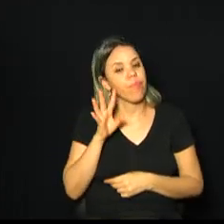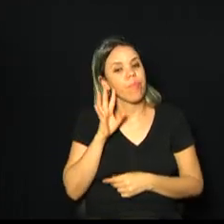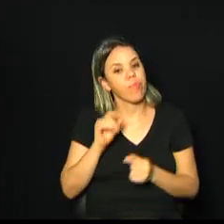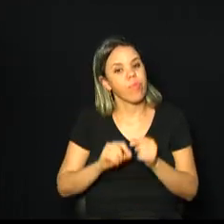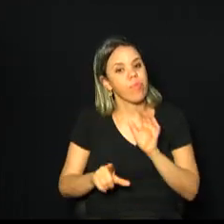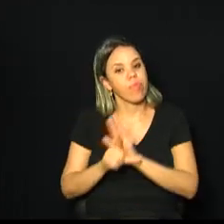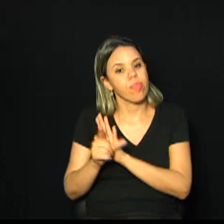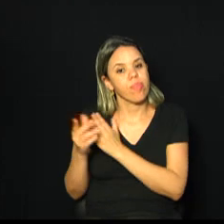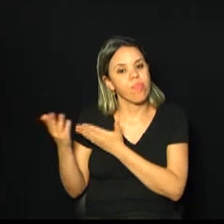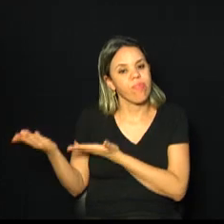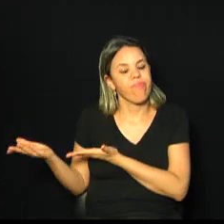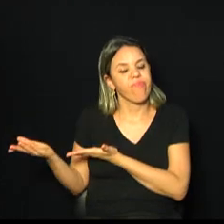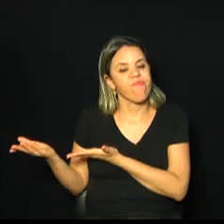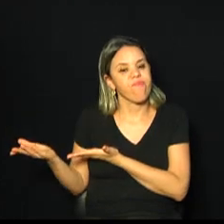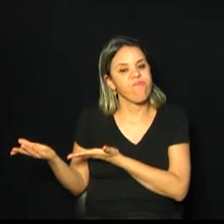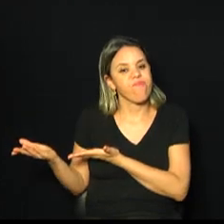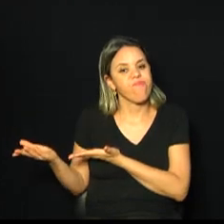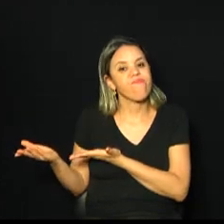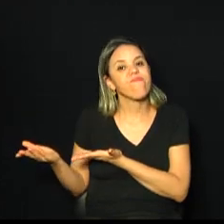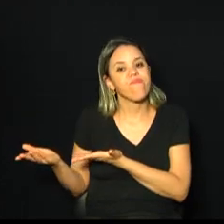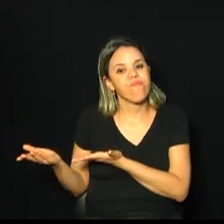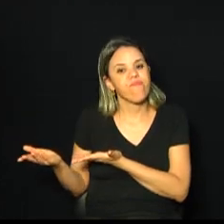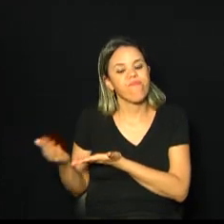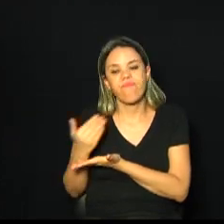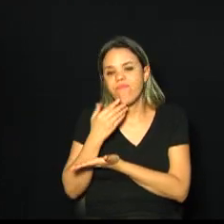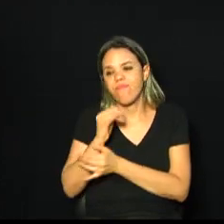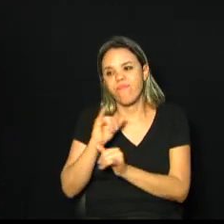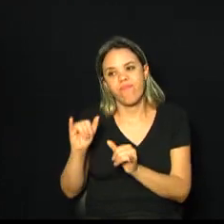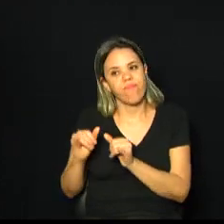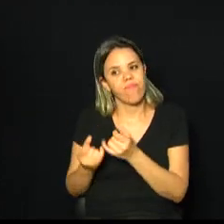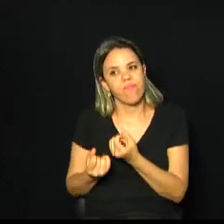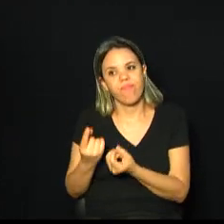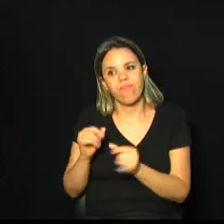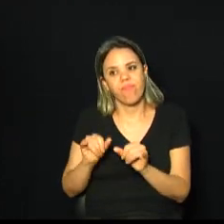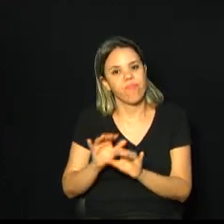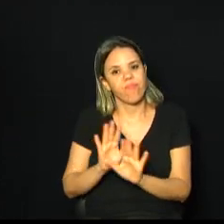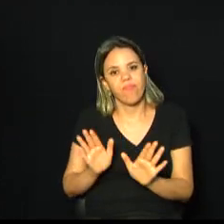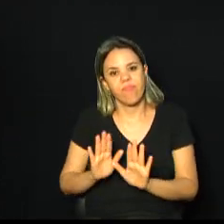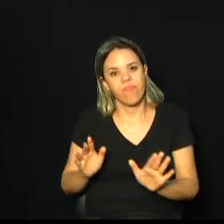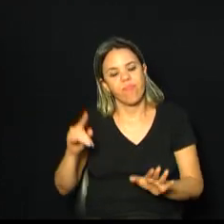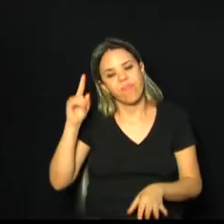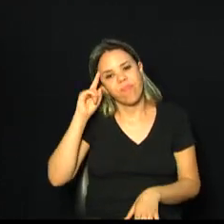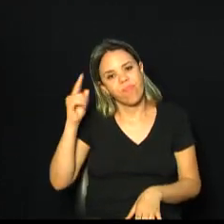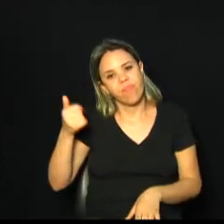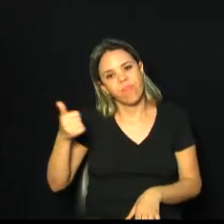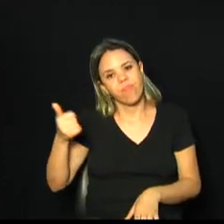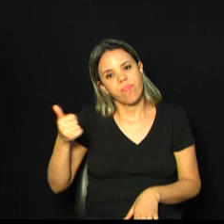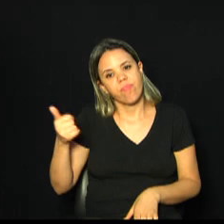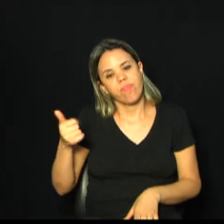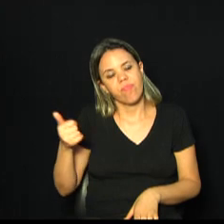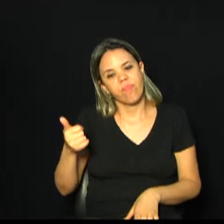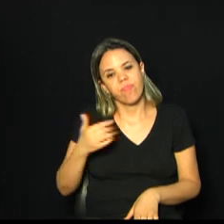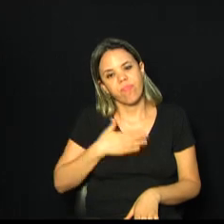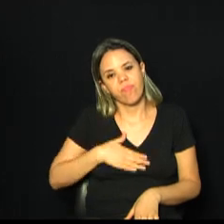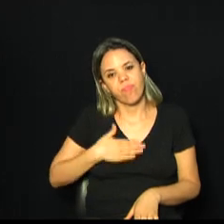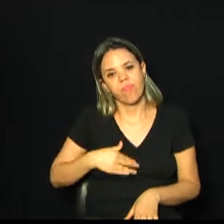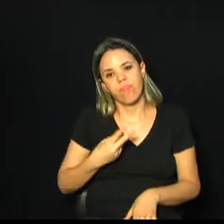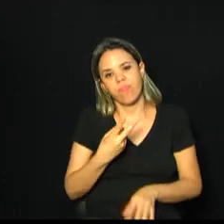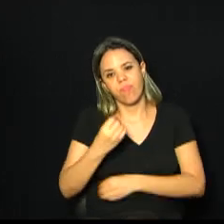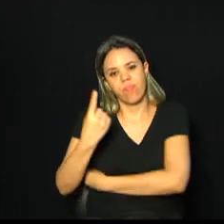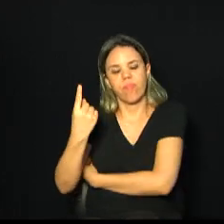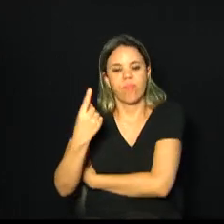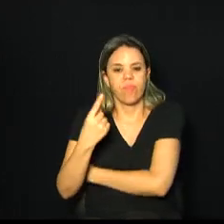lei lá. Mas isso não foi dito para o pipoqueiro, que no dia 1º de agosto de